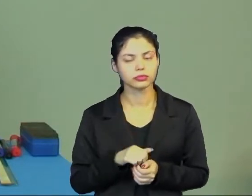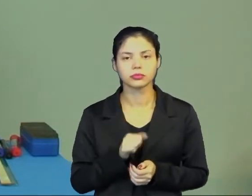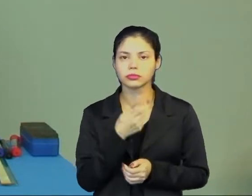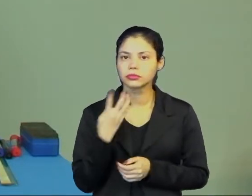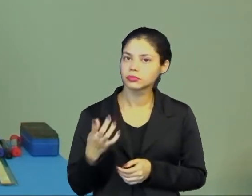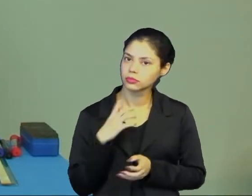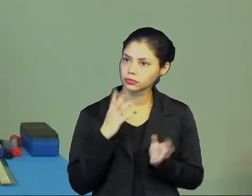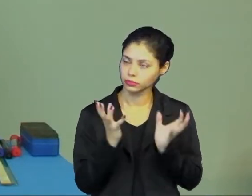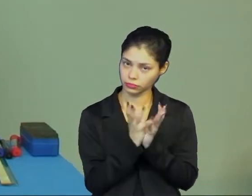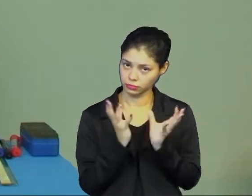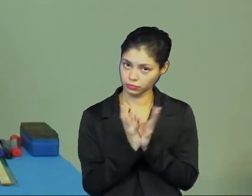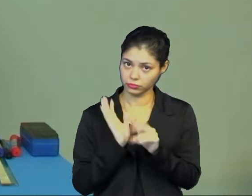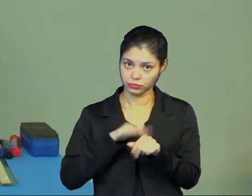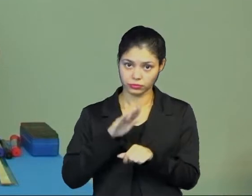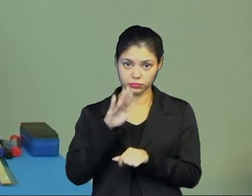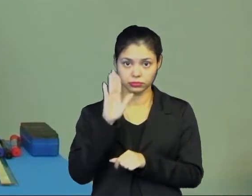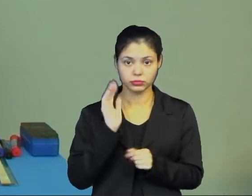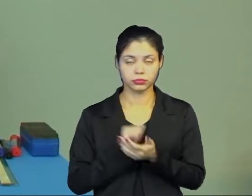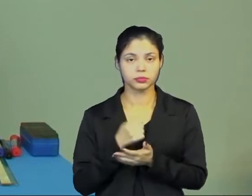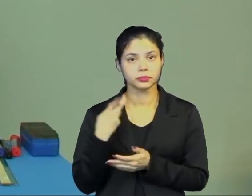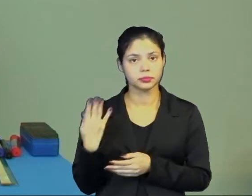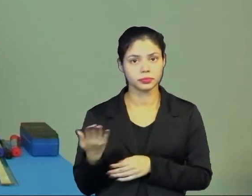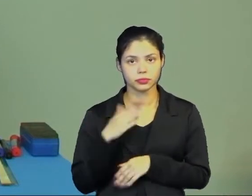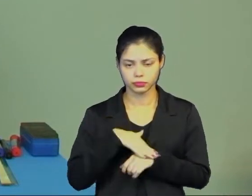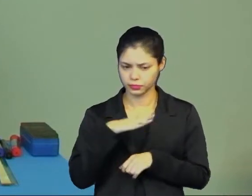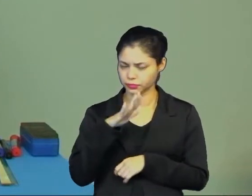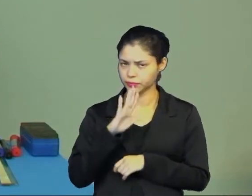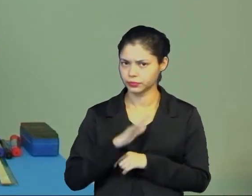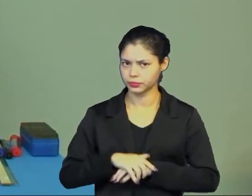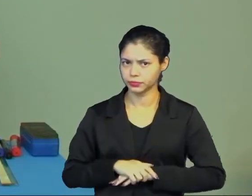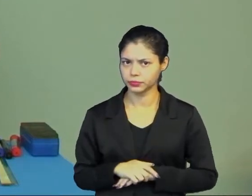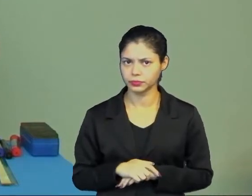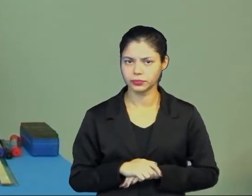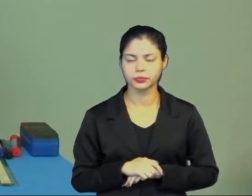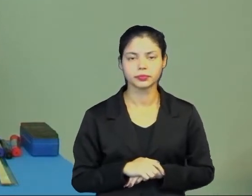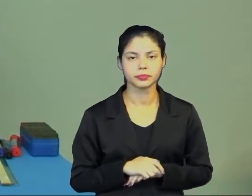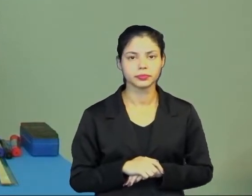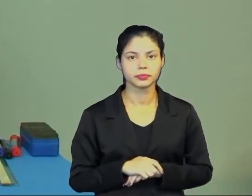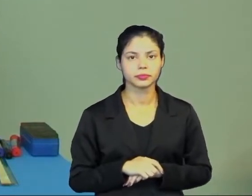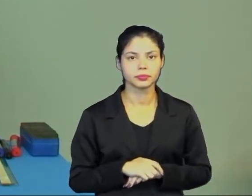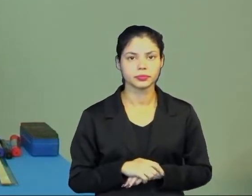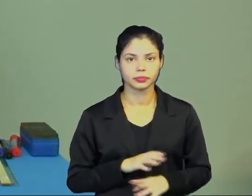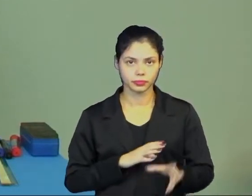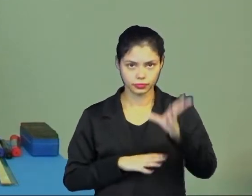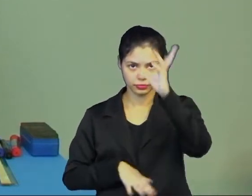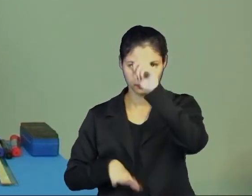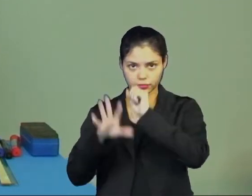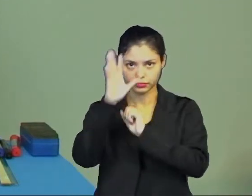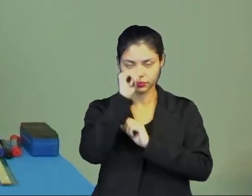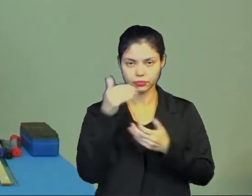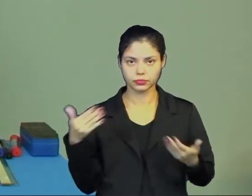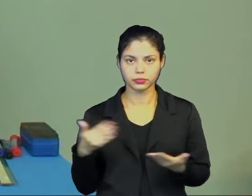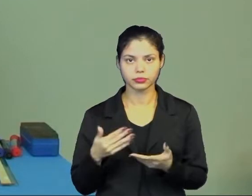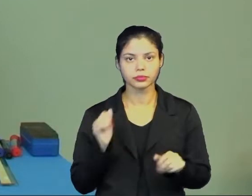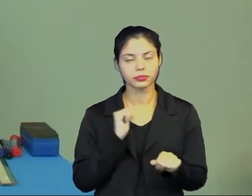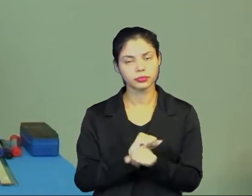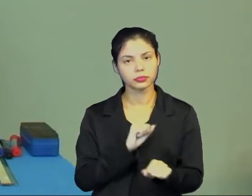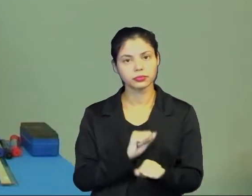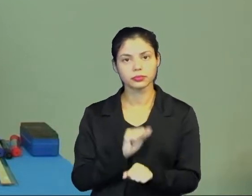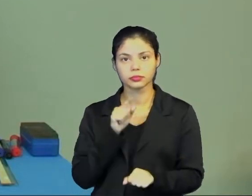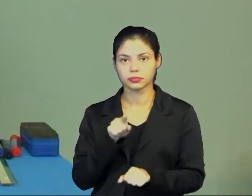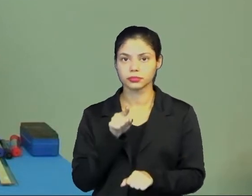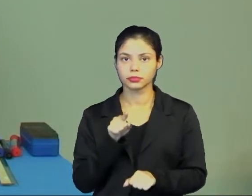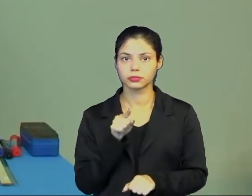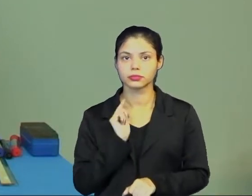uma coleção tem mais e quantos a mais? Nós vamos aprender hoje e eu espero que